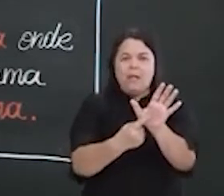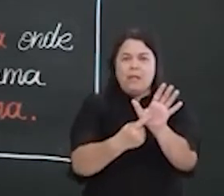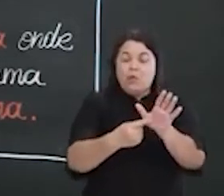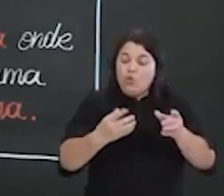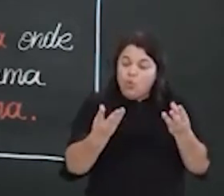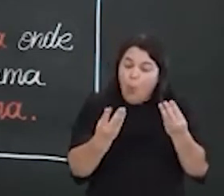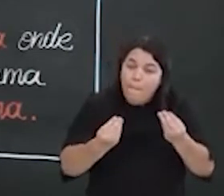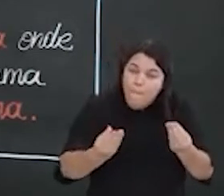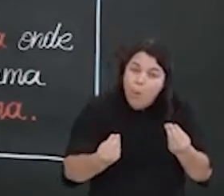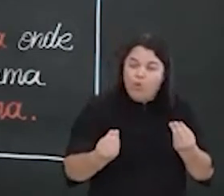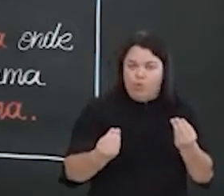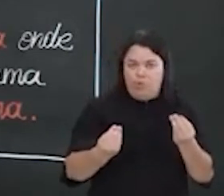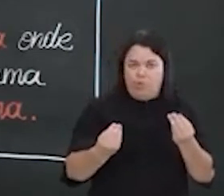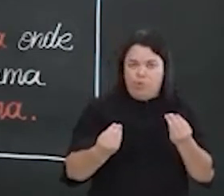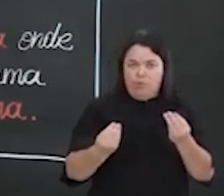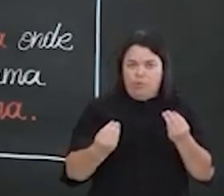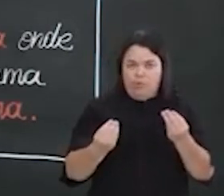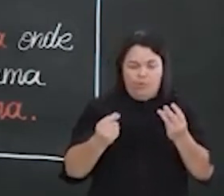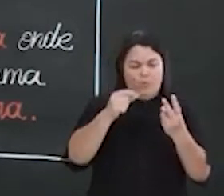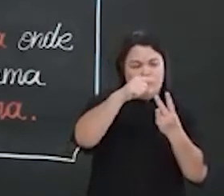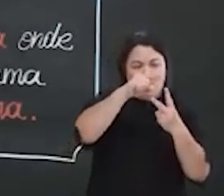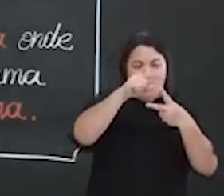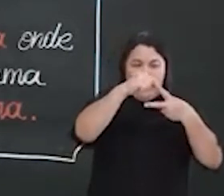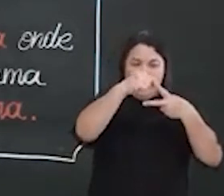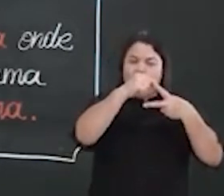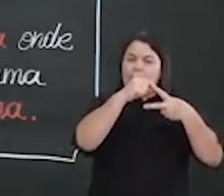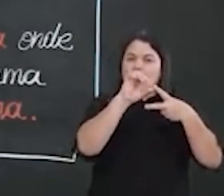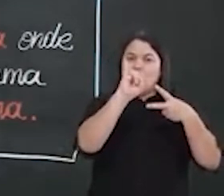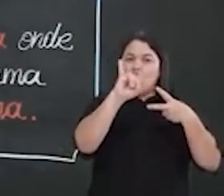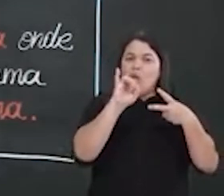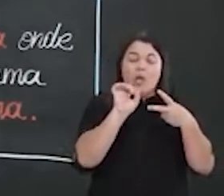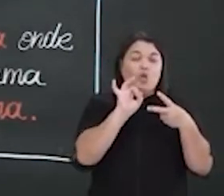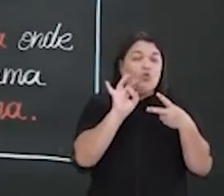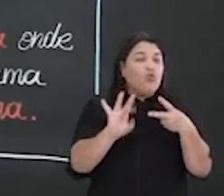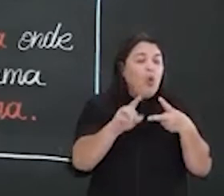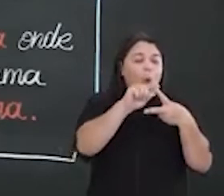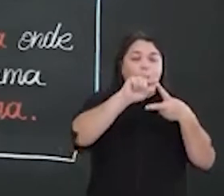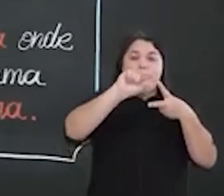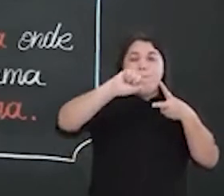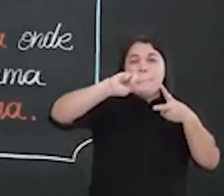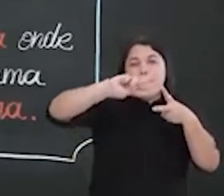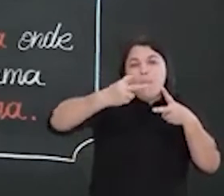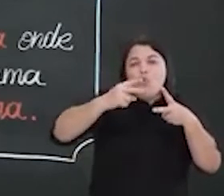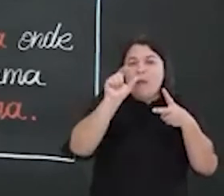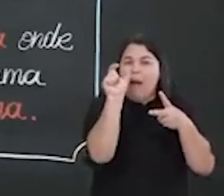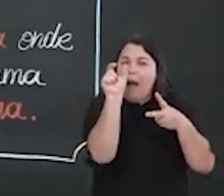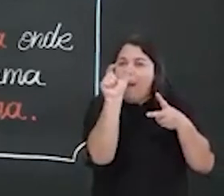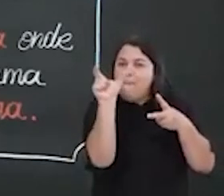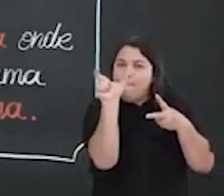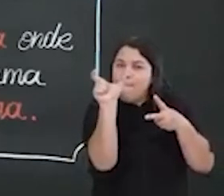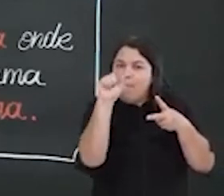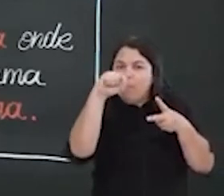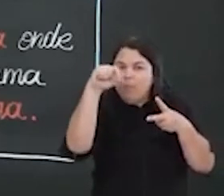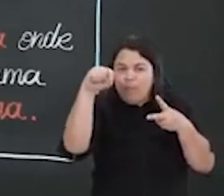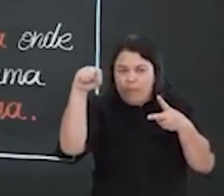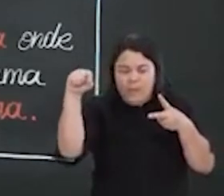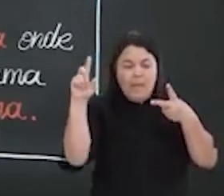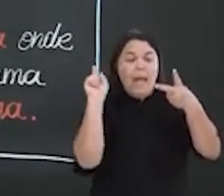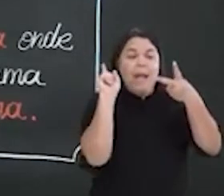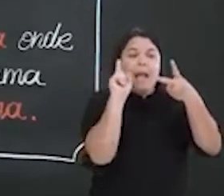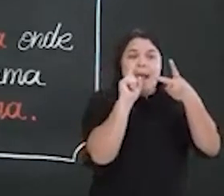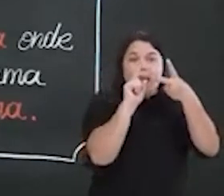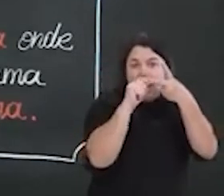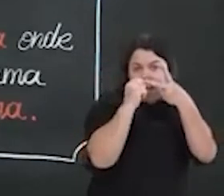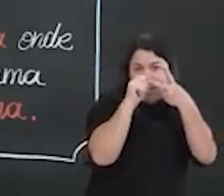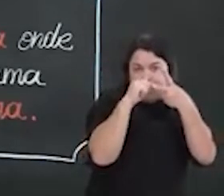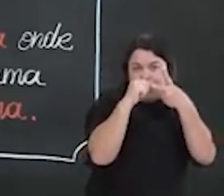marcador da intensidade. Hoje estou bastante feliz. Bastante feliz, houve uma marcação aí. Com essa